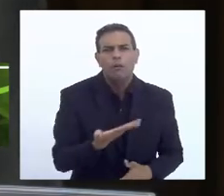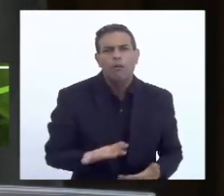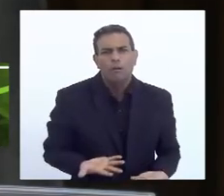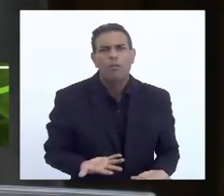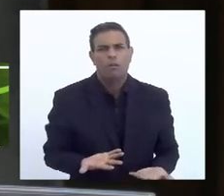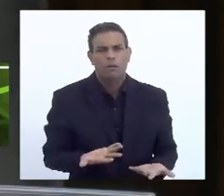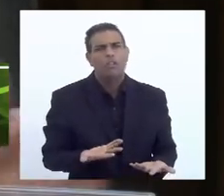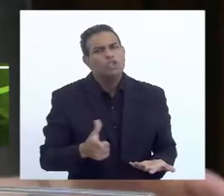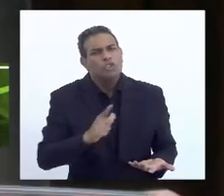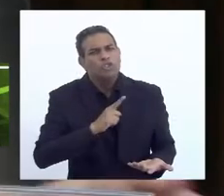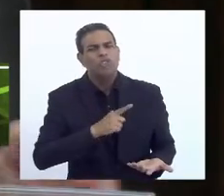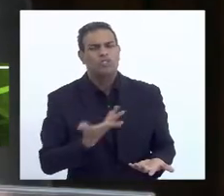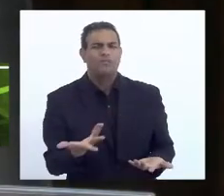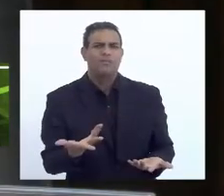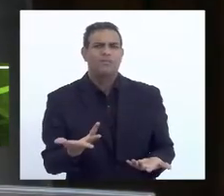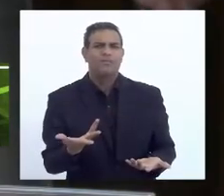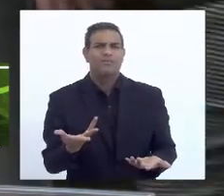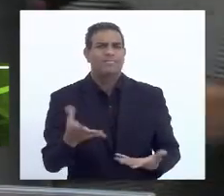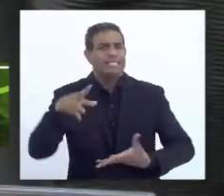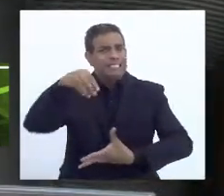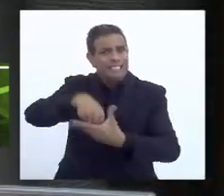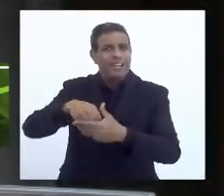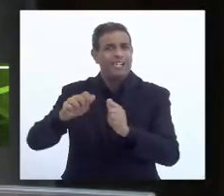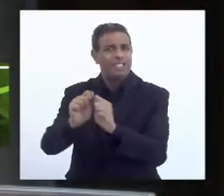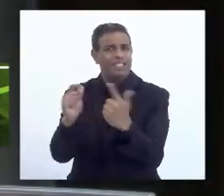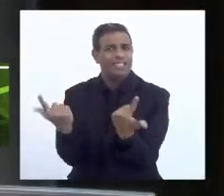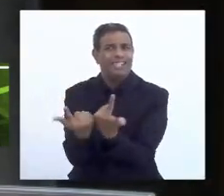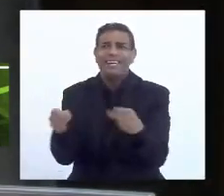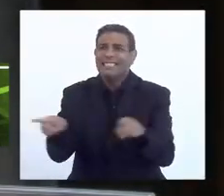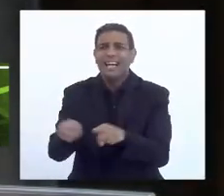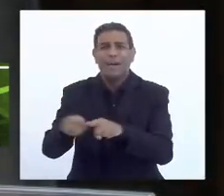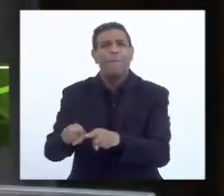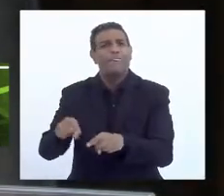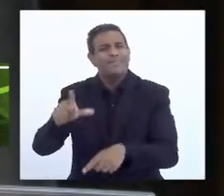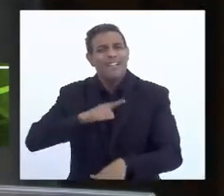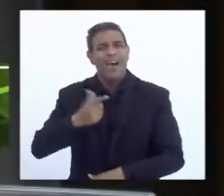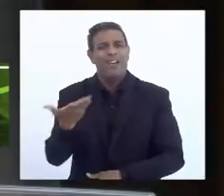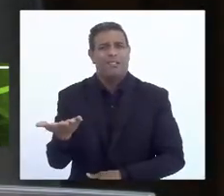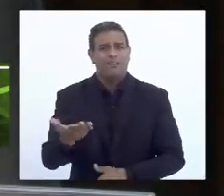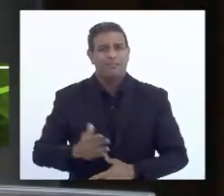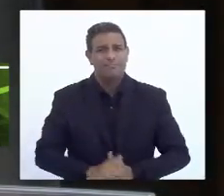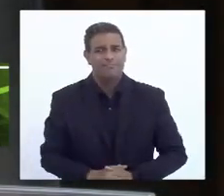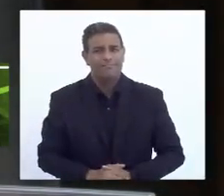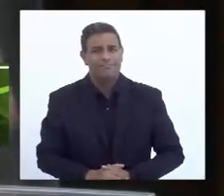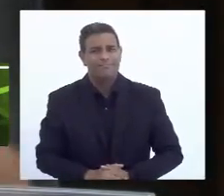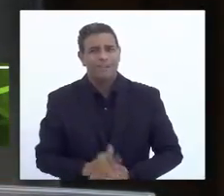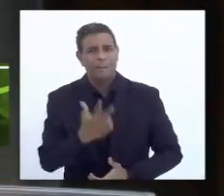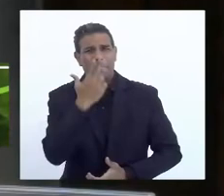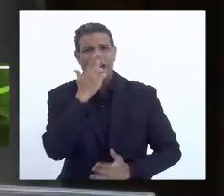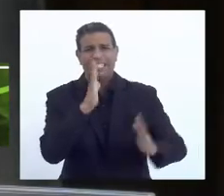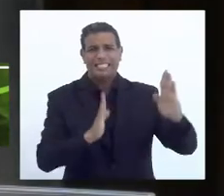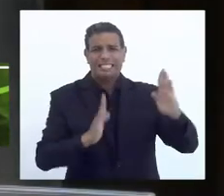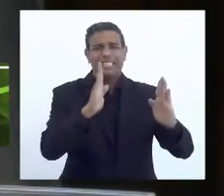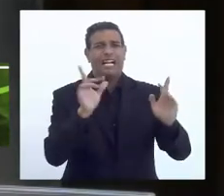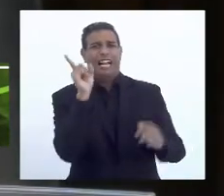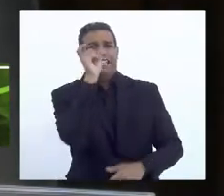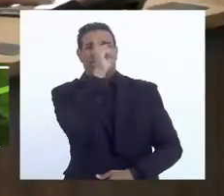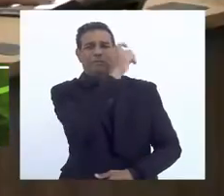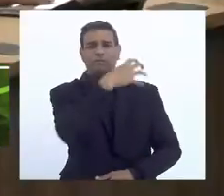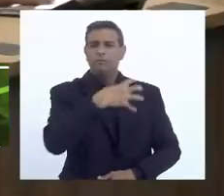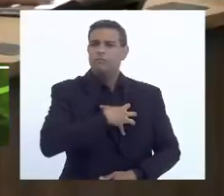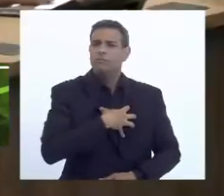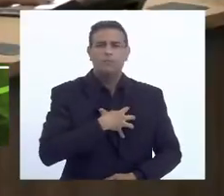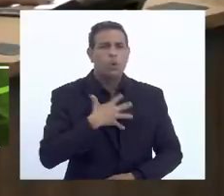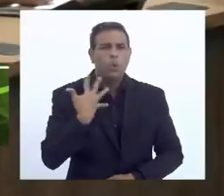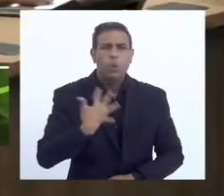por baixo dos panos. A gente sabe como acontece isso aqui nos parlamentos, né? Então, foi um período muito, muito, muito difícil,